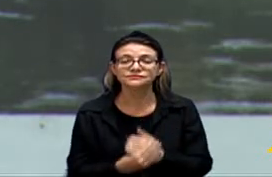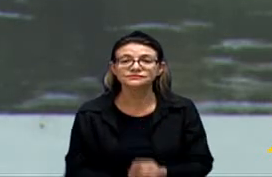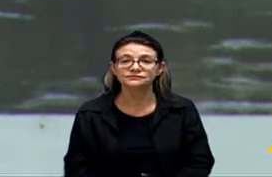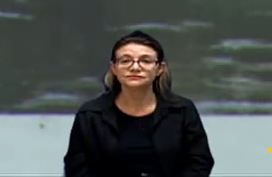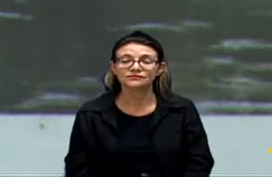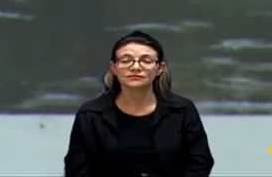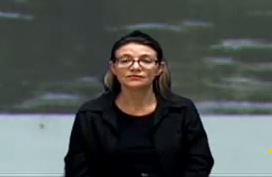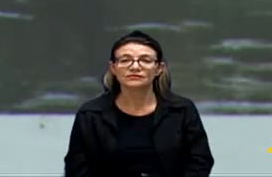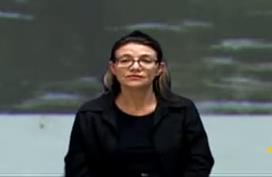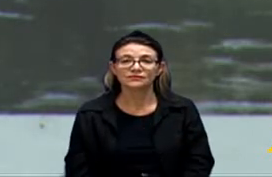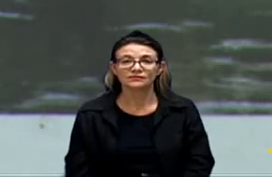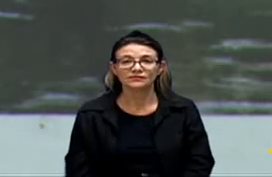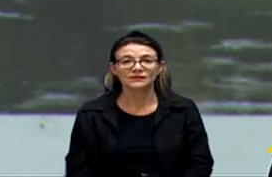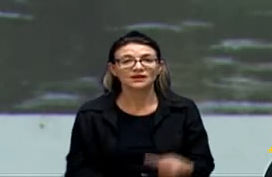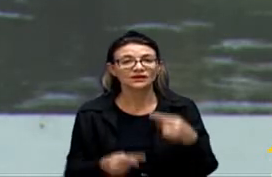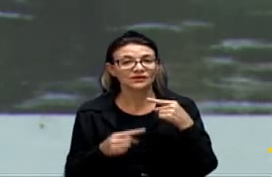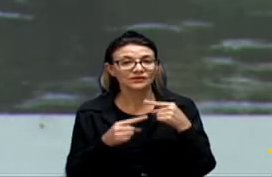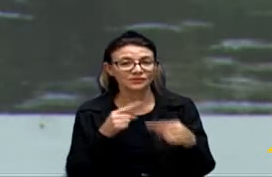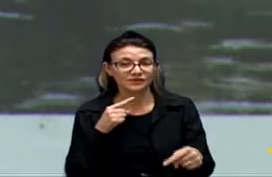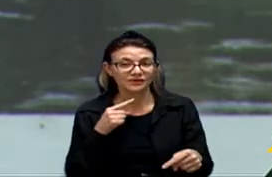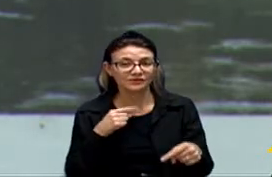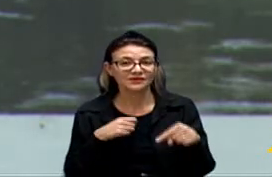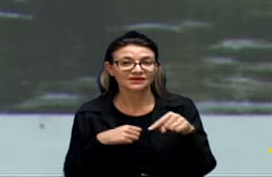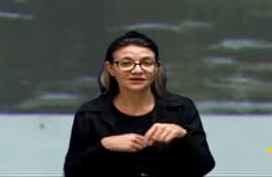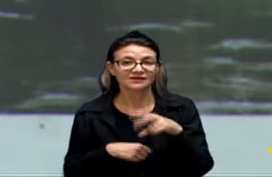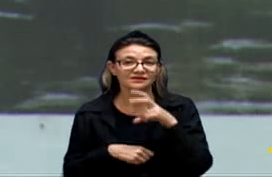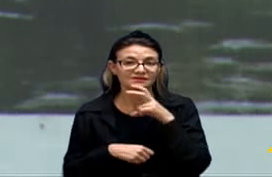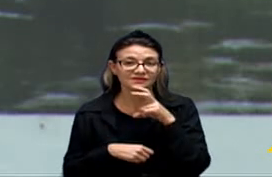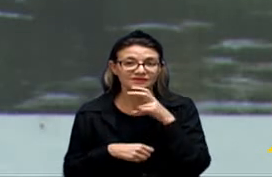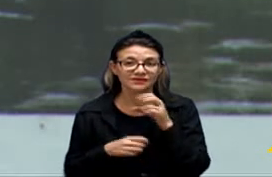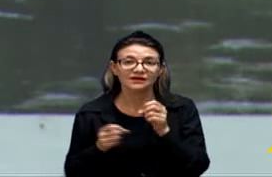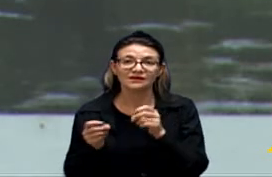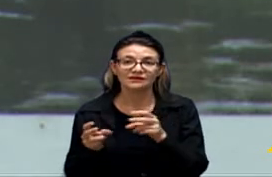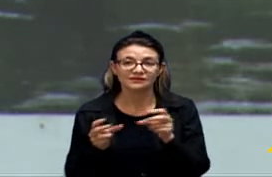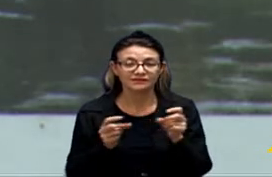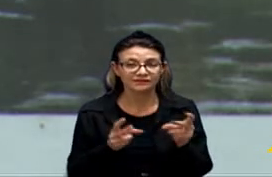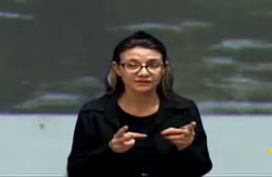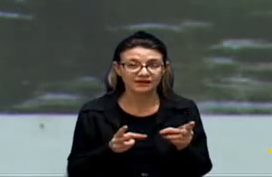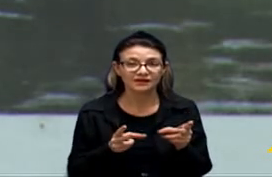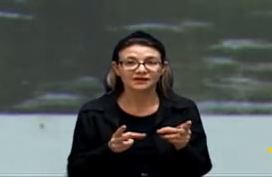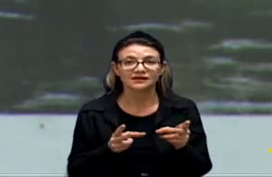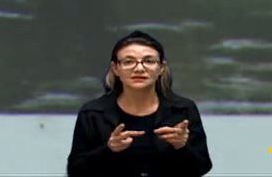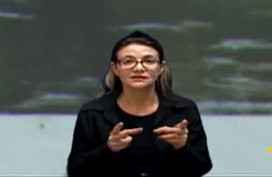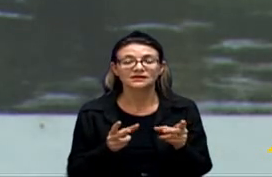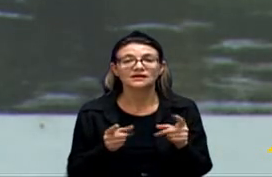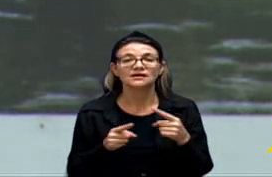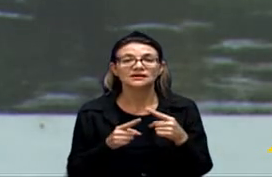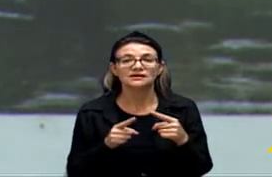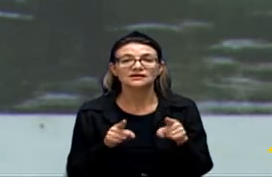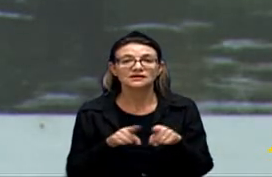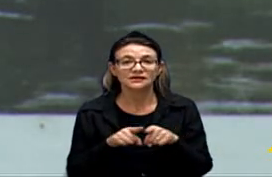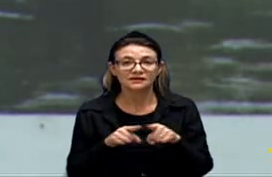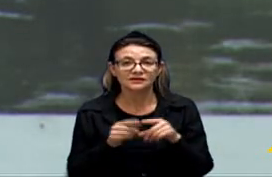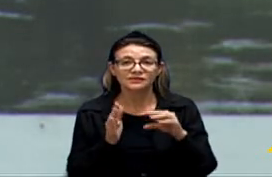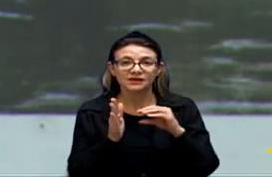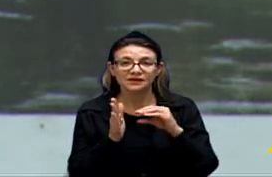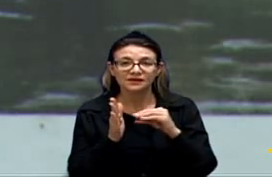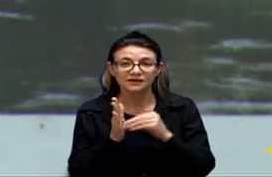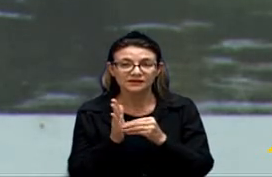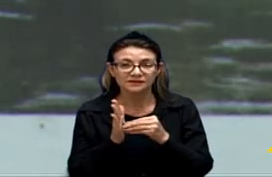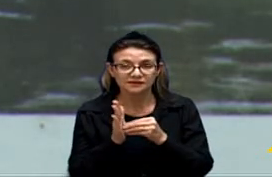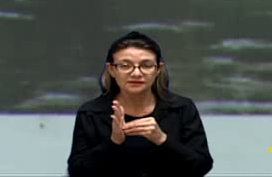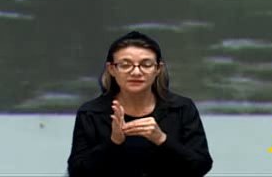encerrar esse discurso proibir no município de Sorocaba a venda a comercialização e a instalação desses objetos barulhentos